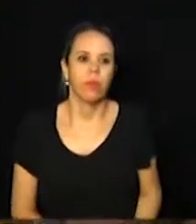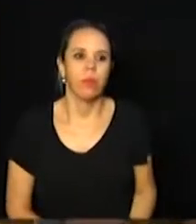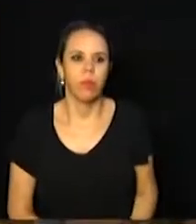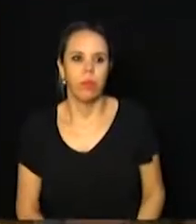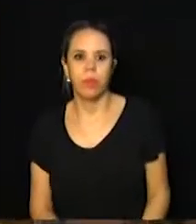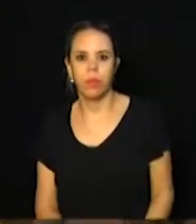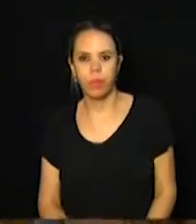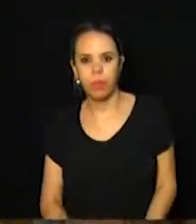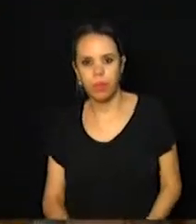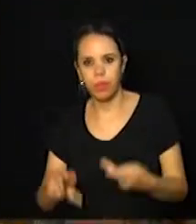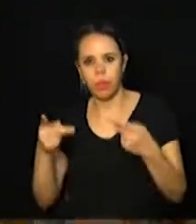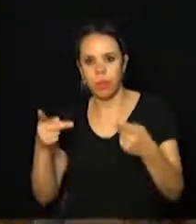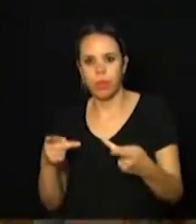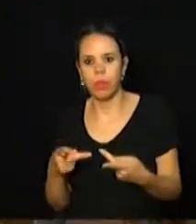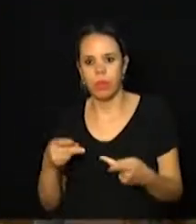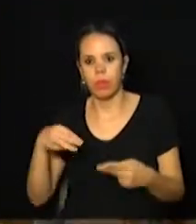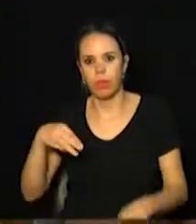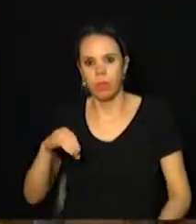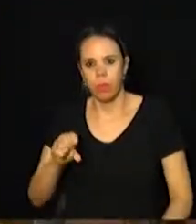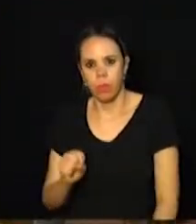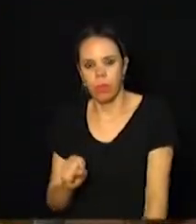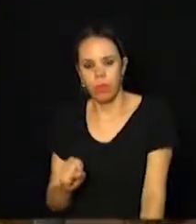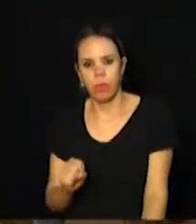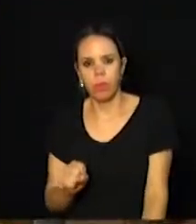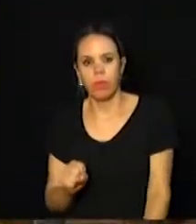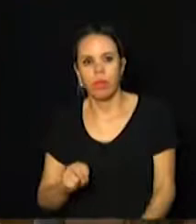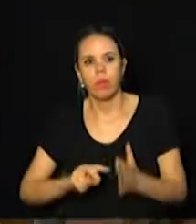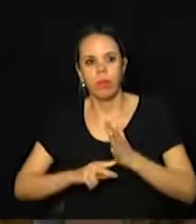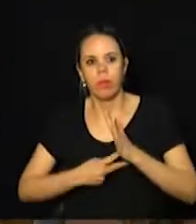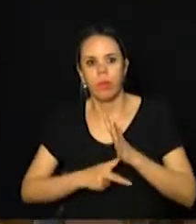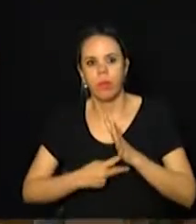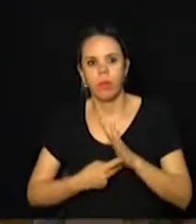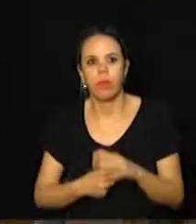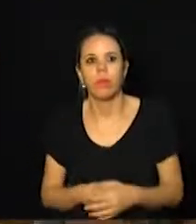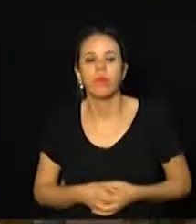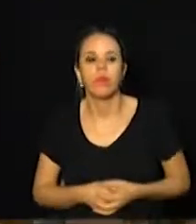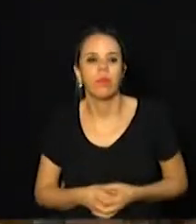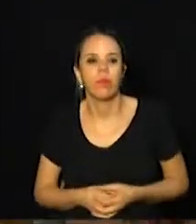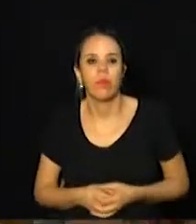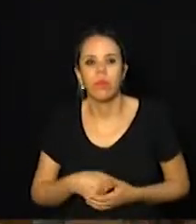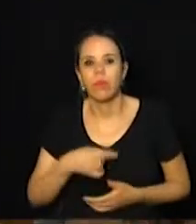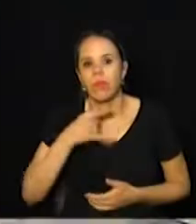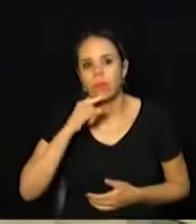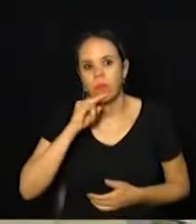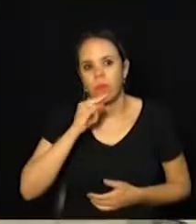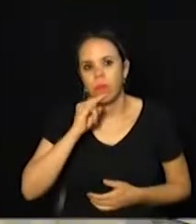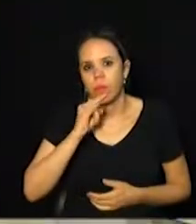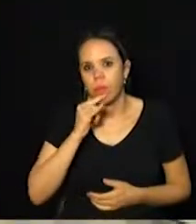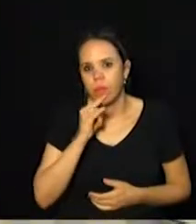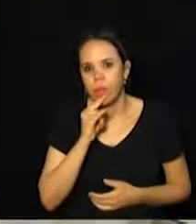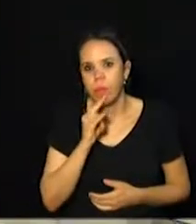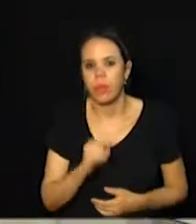Queria convidar o Marcos Vitor no sindicato de Piracicaba